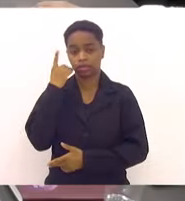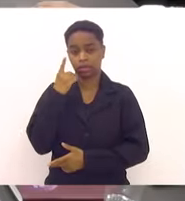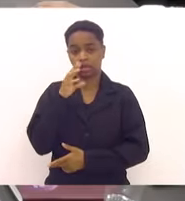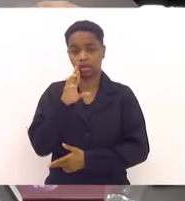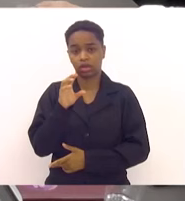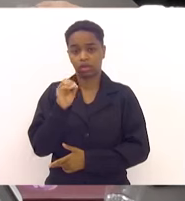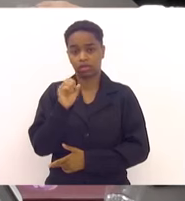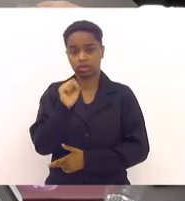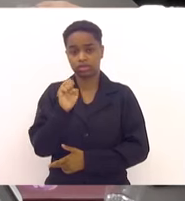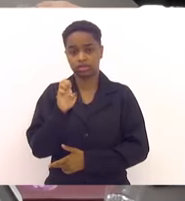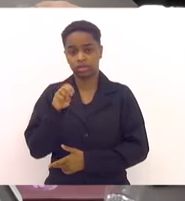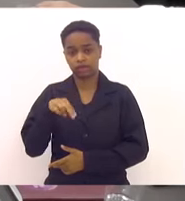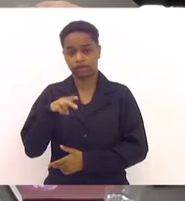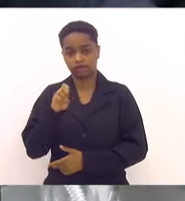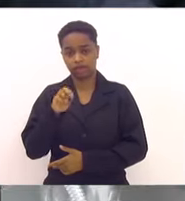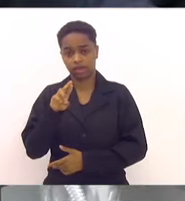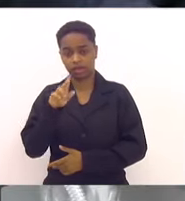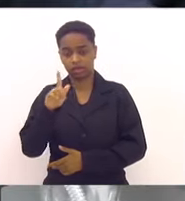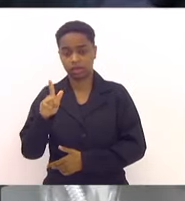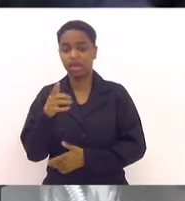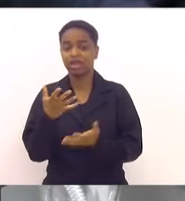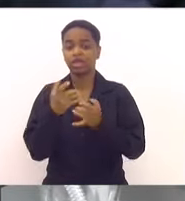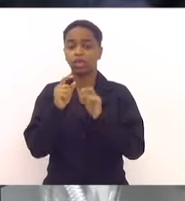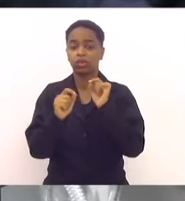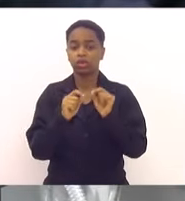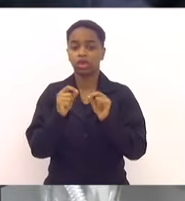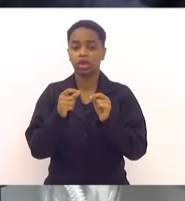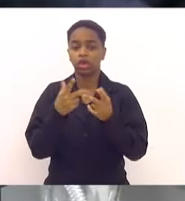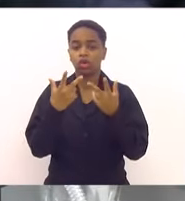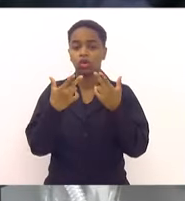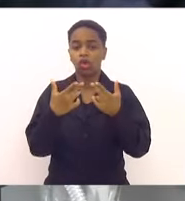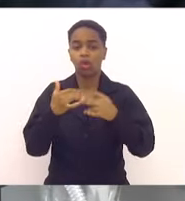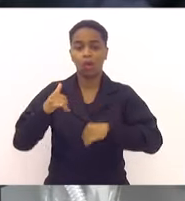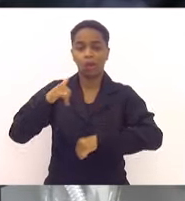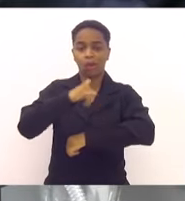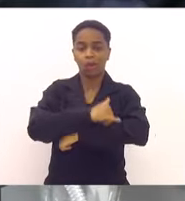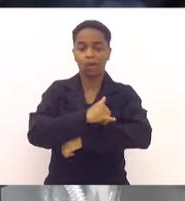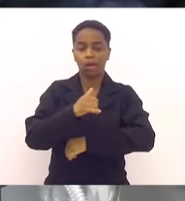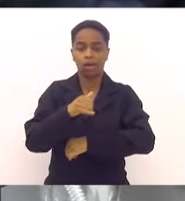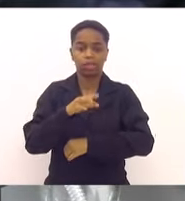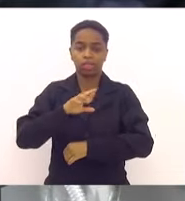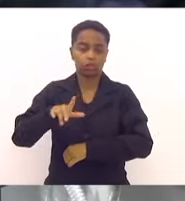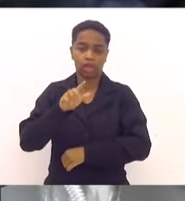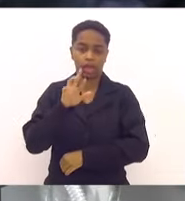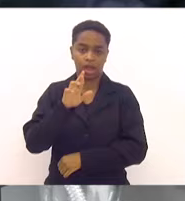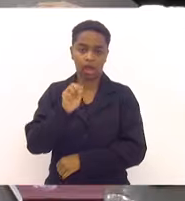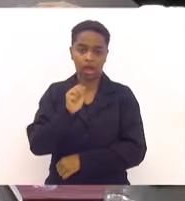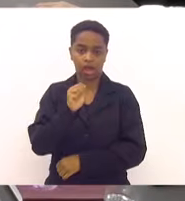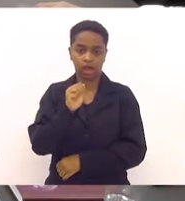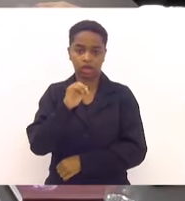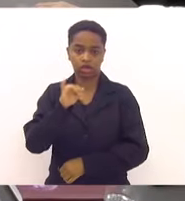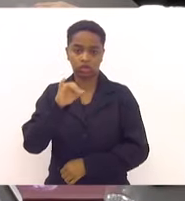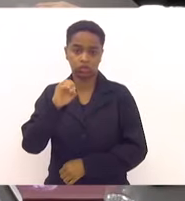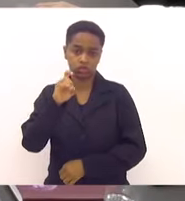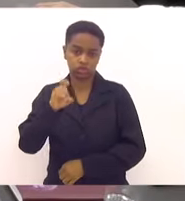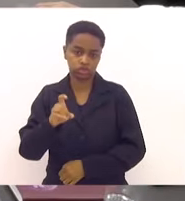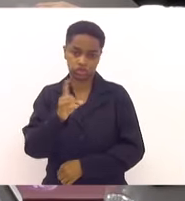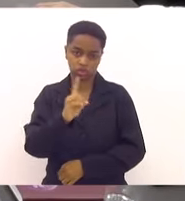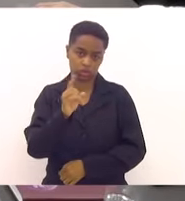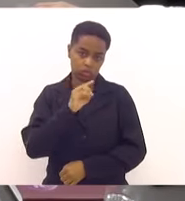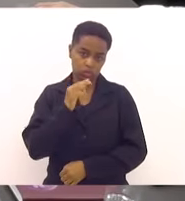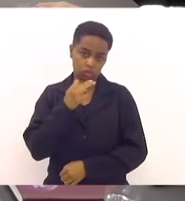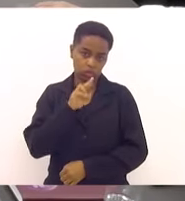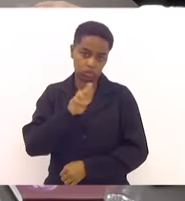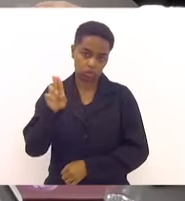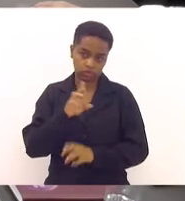botar o scanner. É botar aquele scanner igual ao do aeroporto. É, que não é nem raio-x o nome. Não é nem raio-x o nome. É, mas tá, tem que mudar. E a lei que Vossa Excelência também